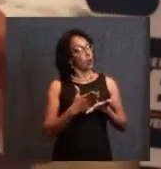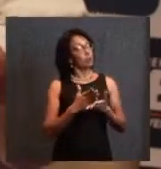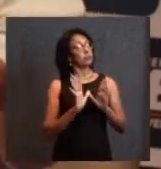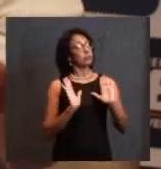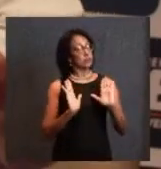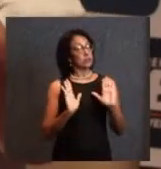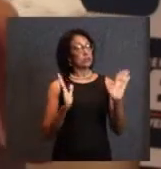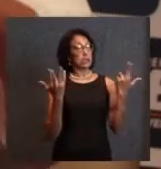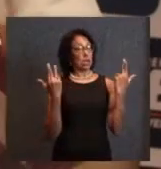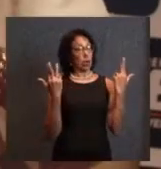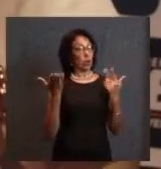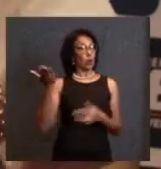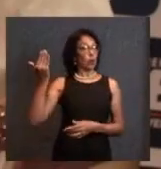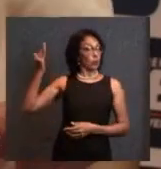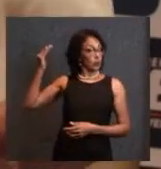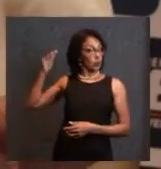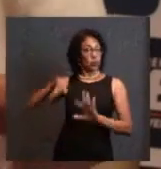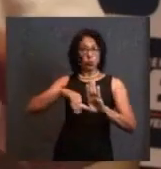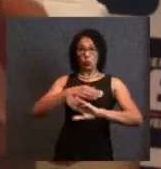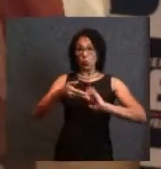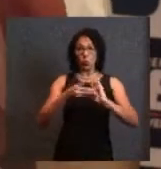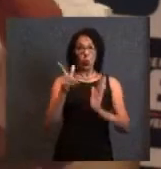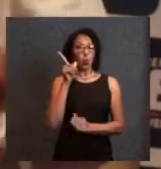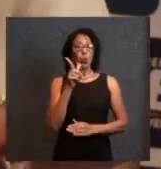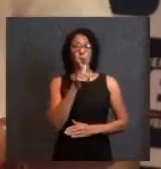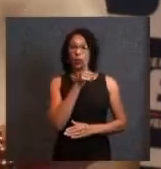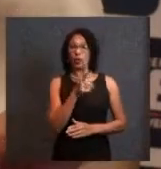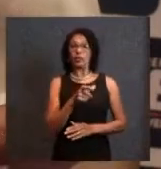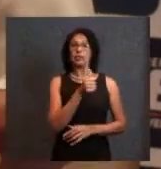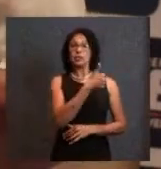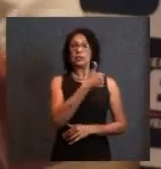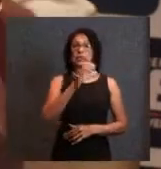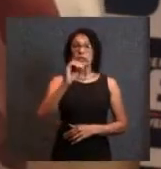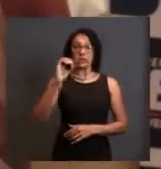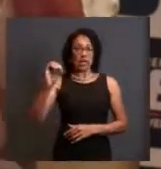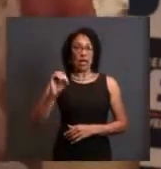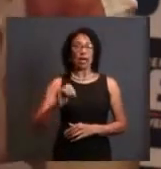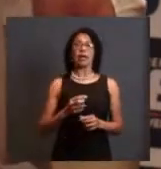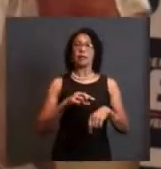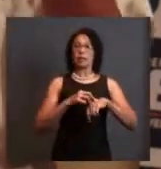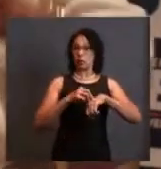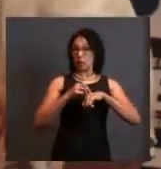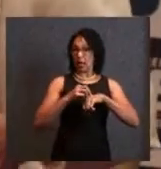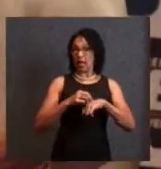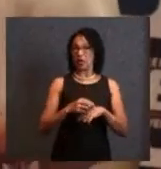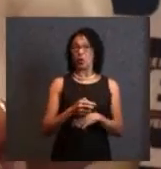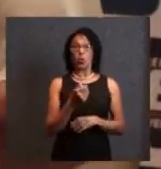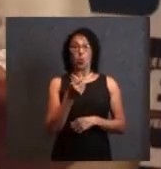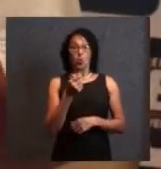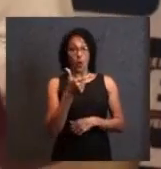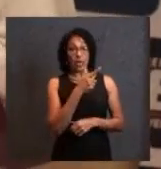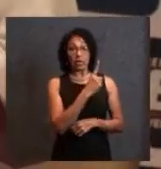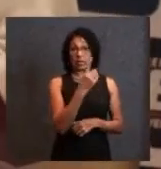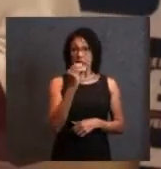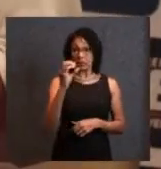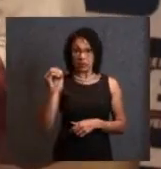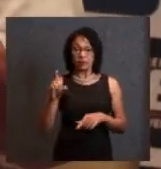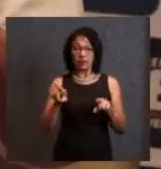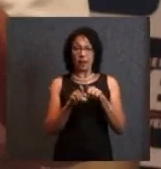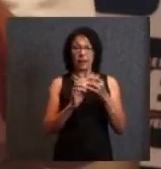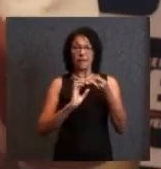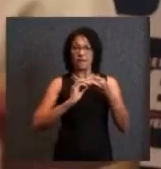como estávamos, com toda a merenda já distribuída, 100% de proteína distribuída, quase 100% dos cereais também